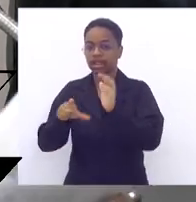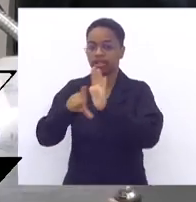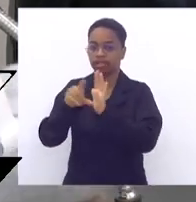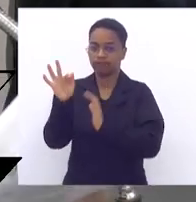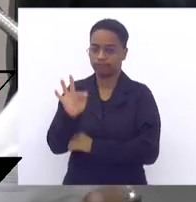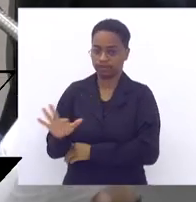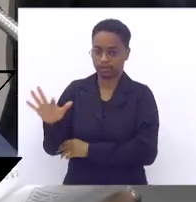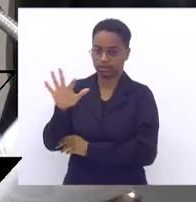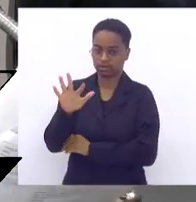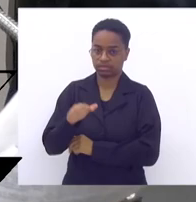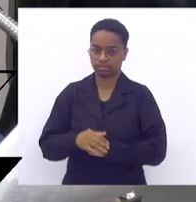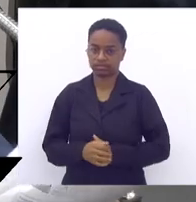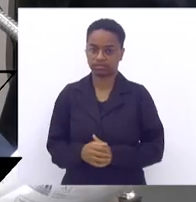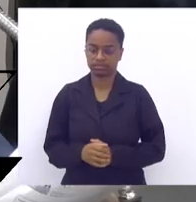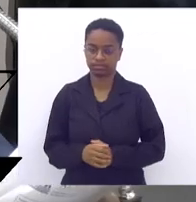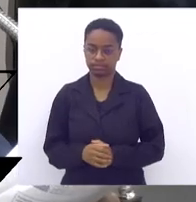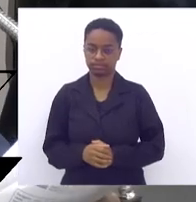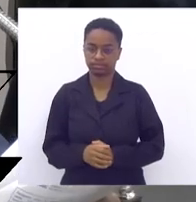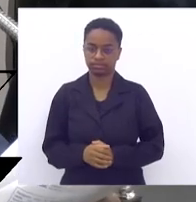sentido.